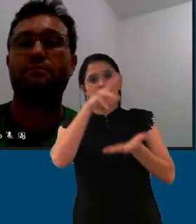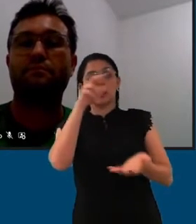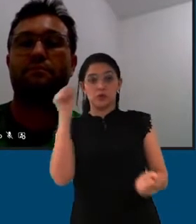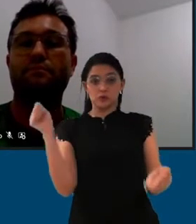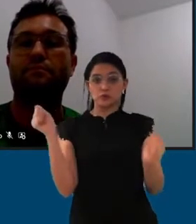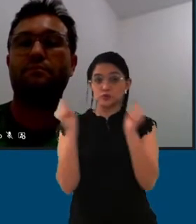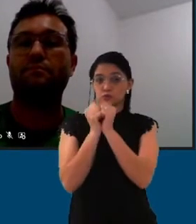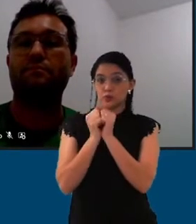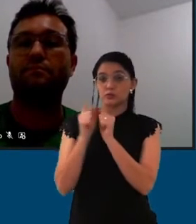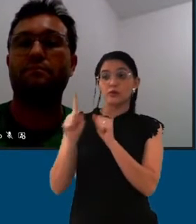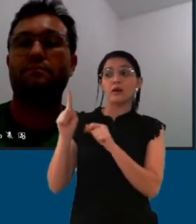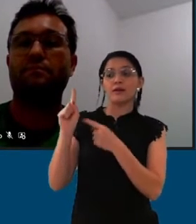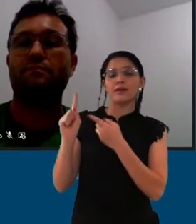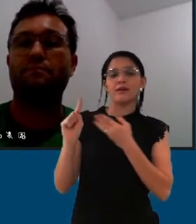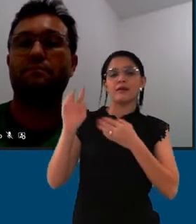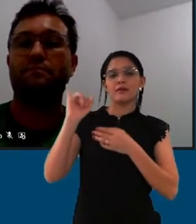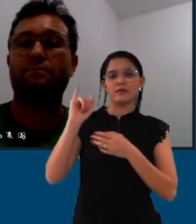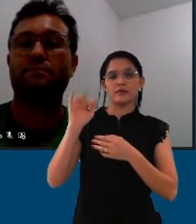IBRAM.